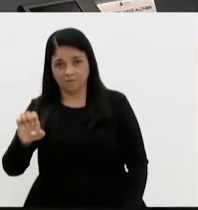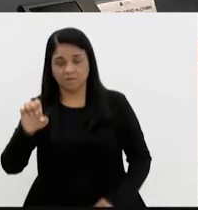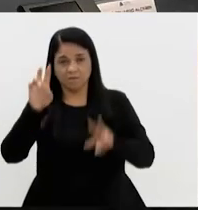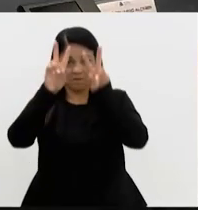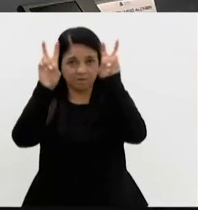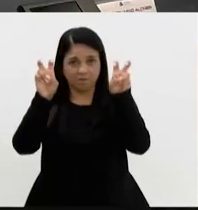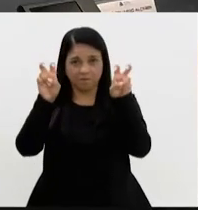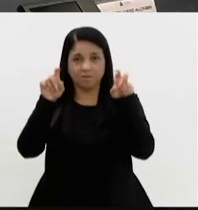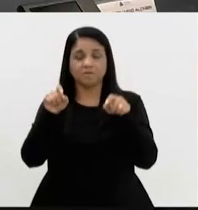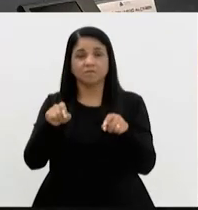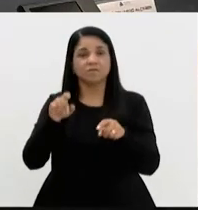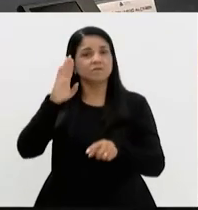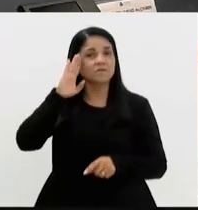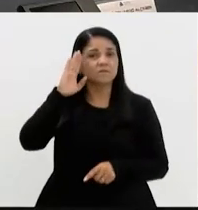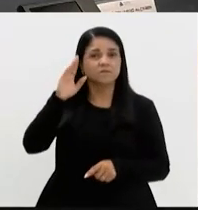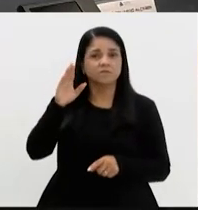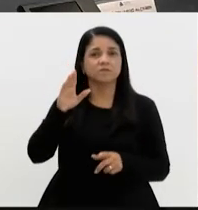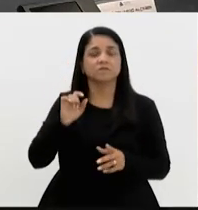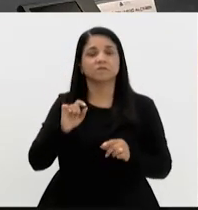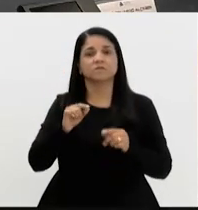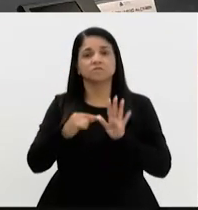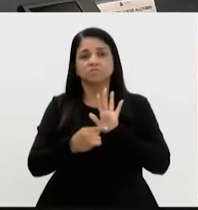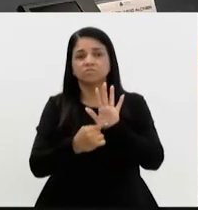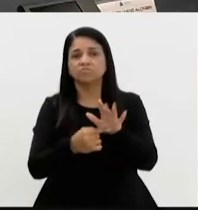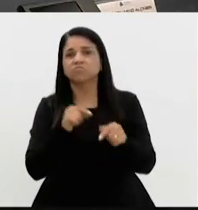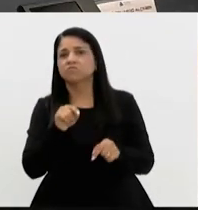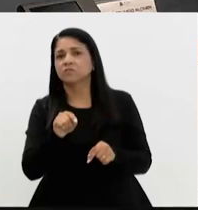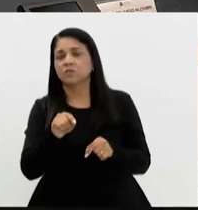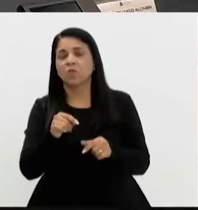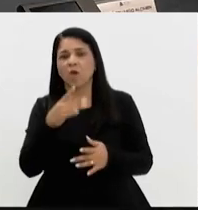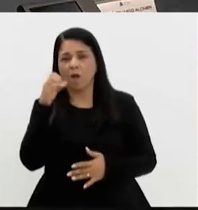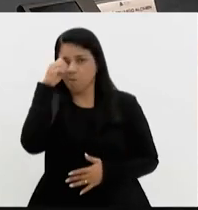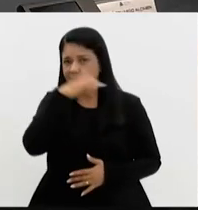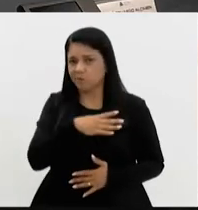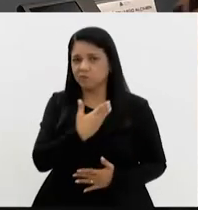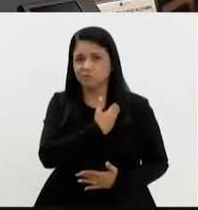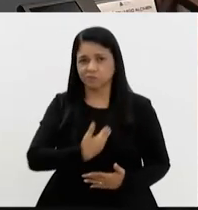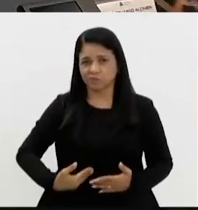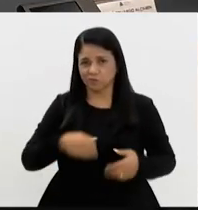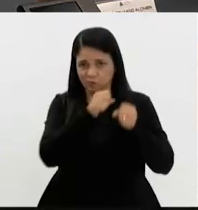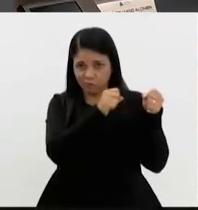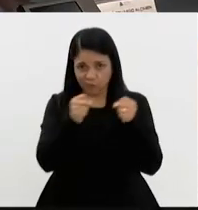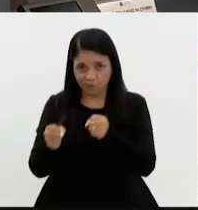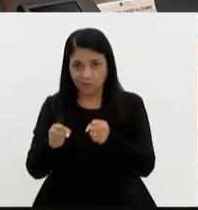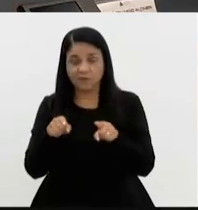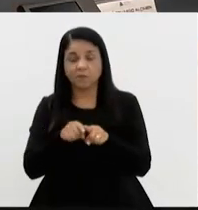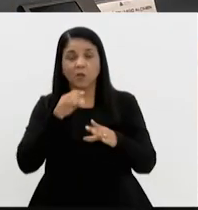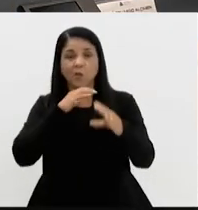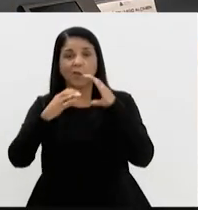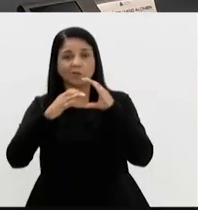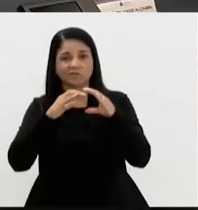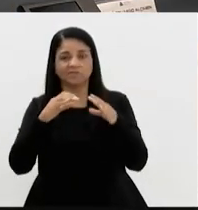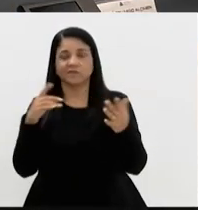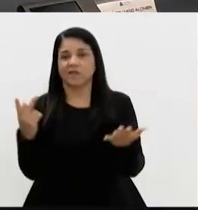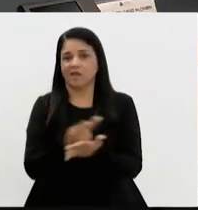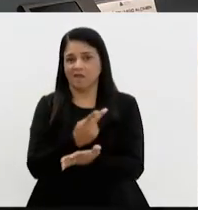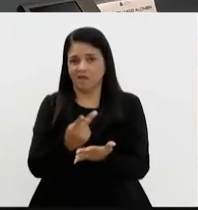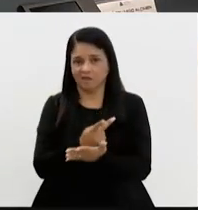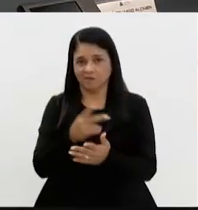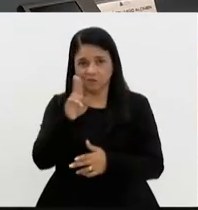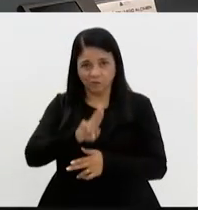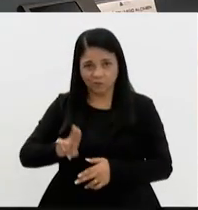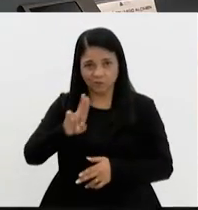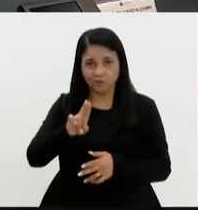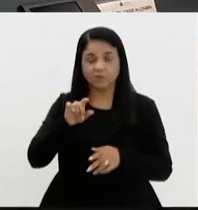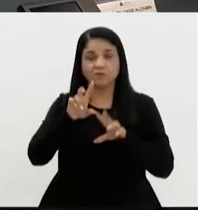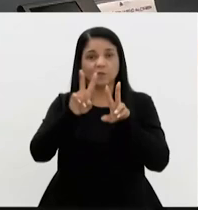precipuamente fazendo uma abordagem sobre o abuso de poder político e uso indevido dos meios de comunicação bem como fixação da